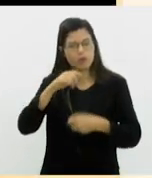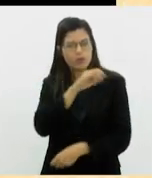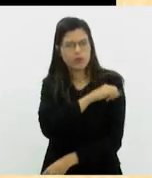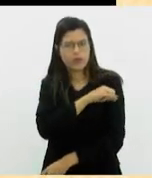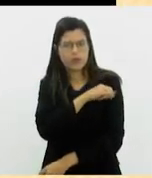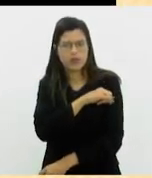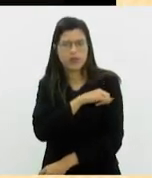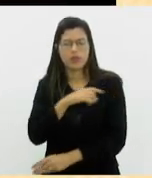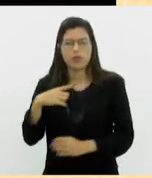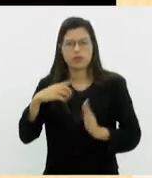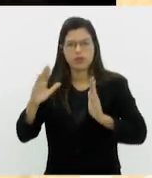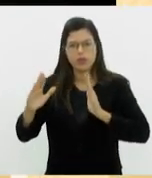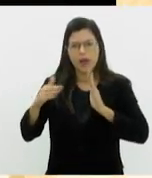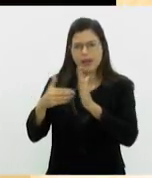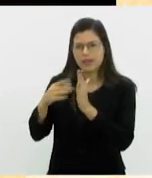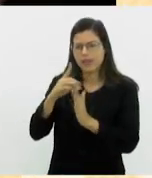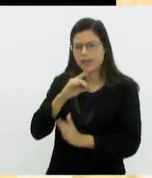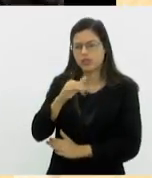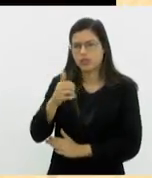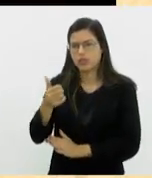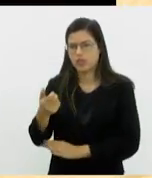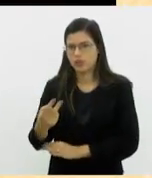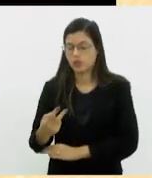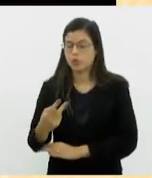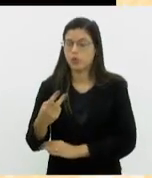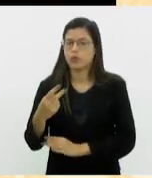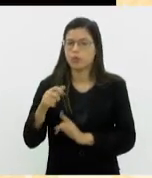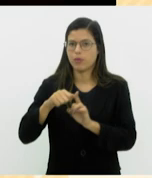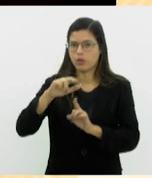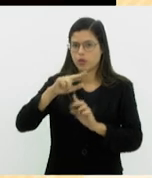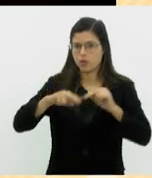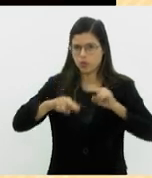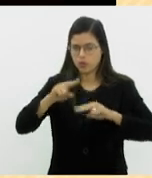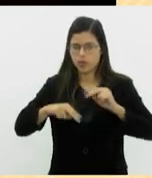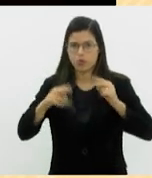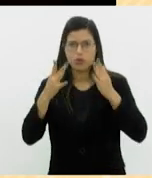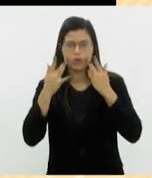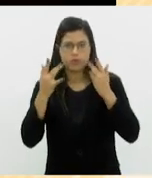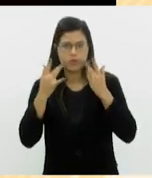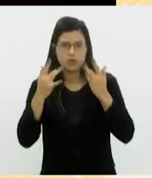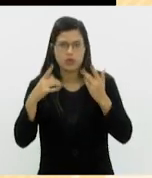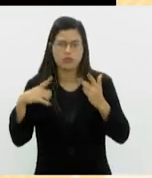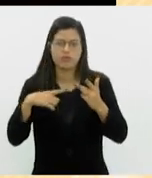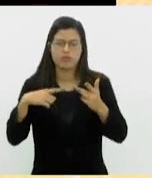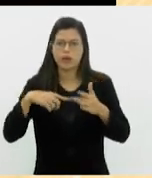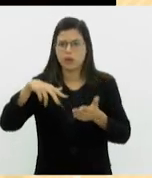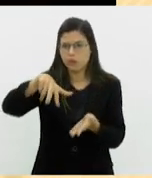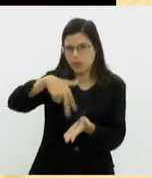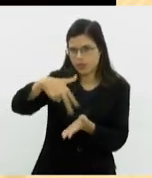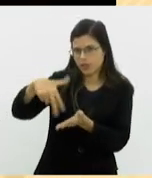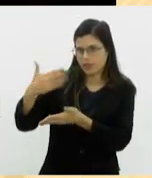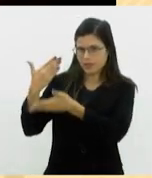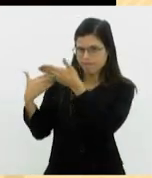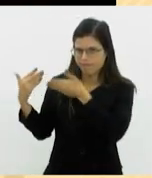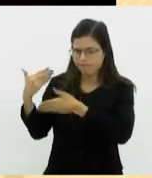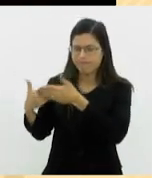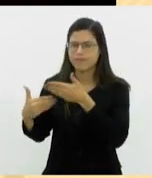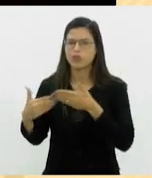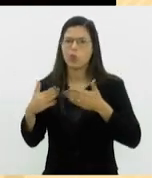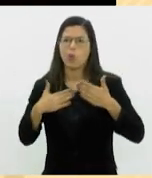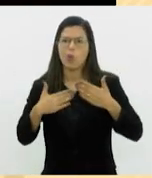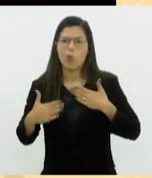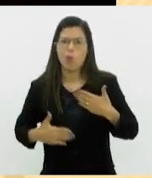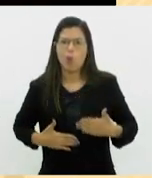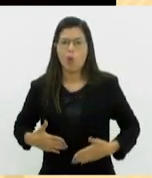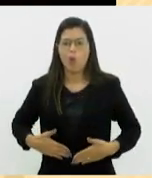Com temporada que vai até o dia 2 de junho, o espetáculo reúne no programa duas coreografias antigas. O Corpo, que tem